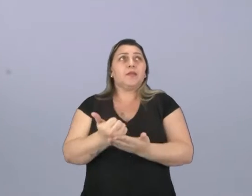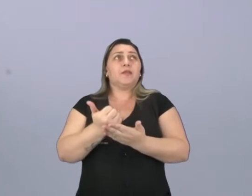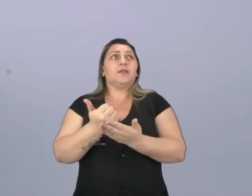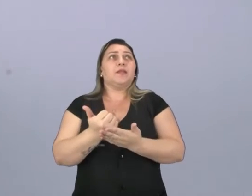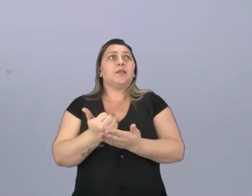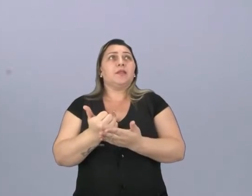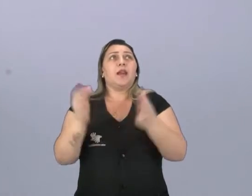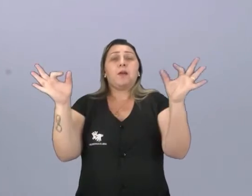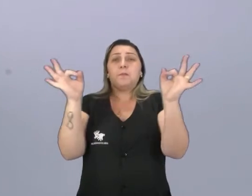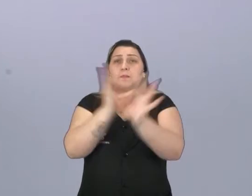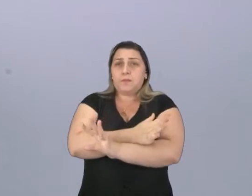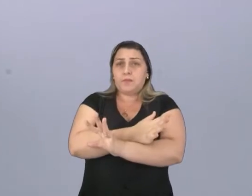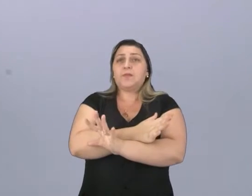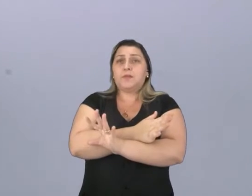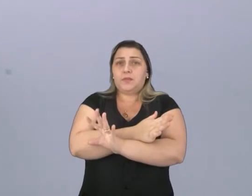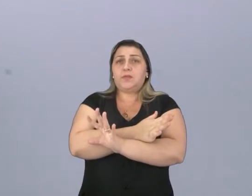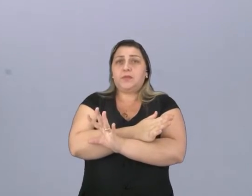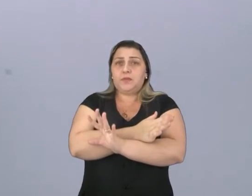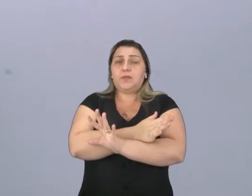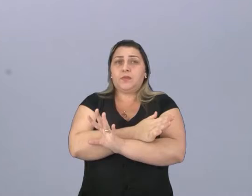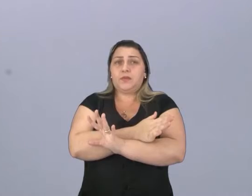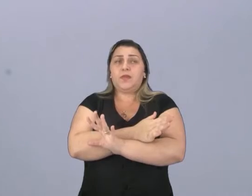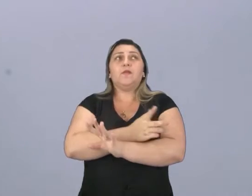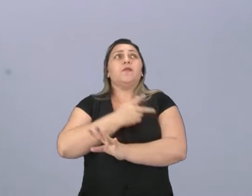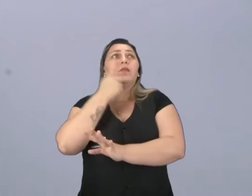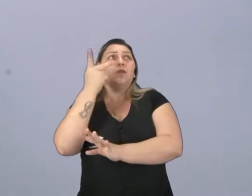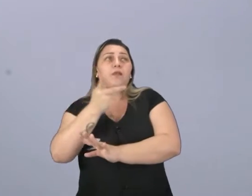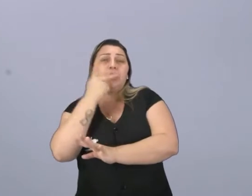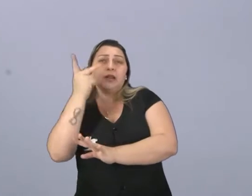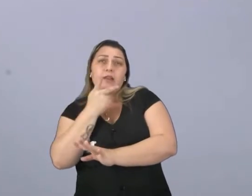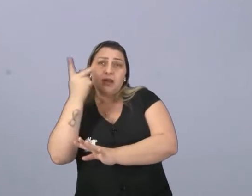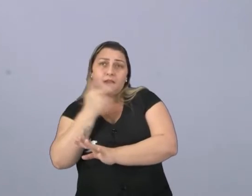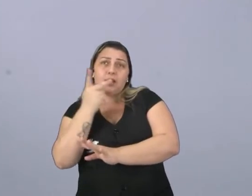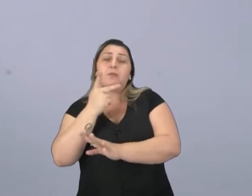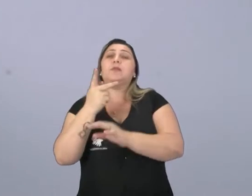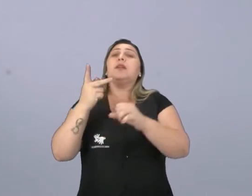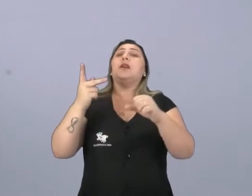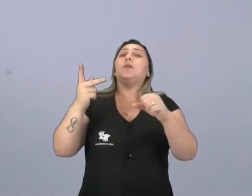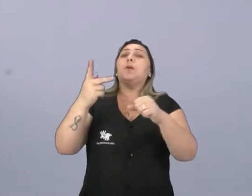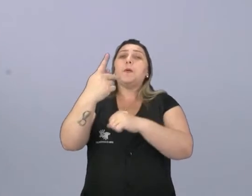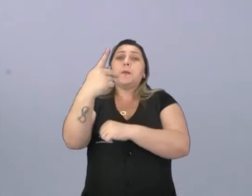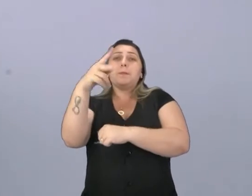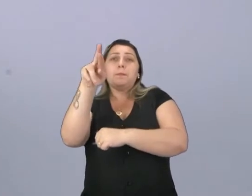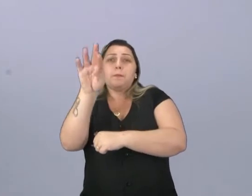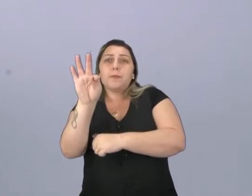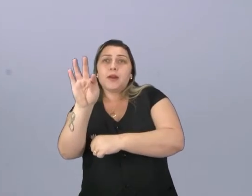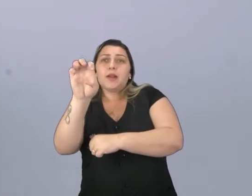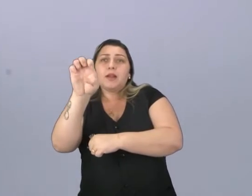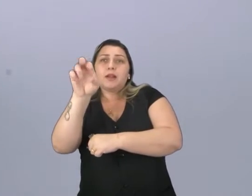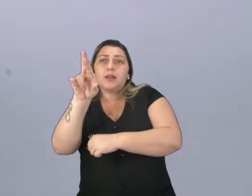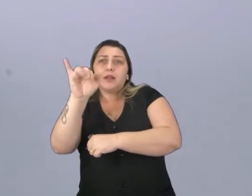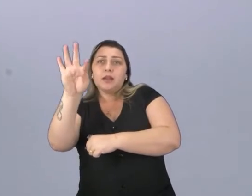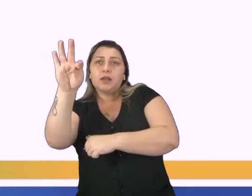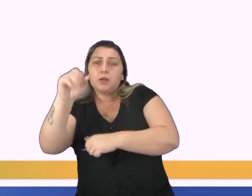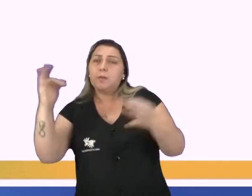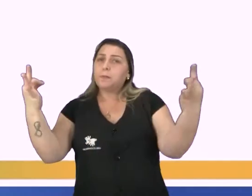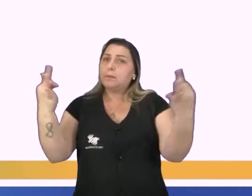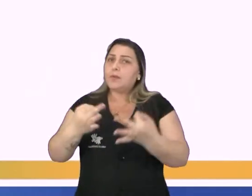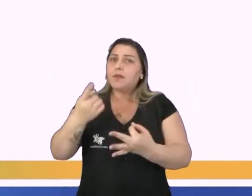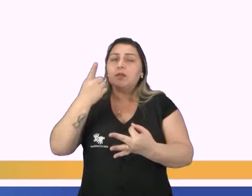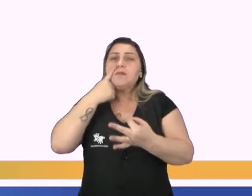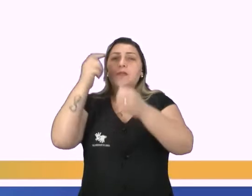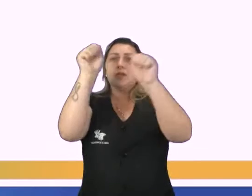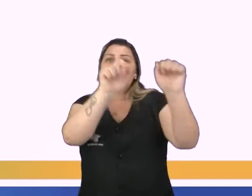é concluída, ela é acabada, dizemos que está no pretérito perfeito. Observem o